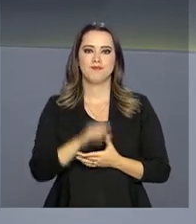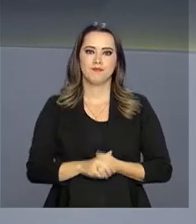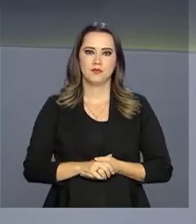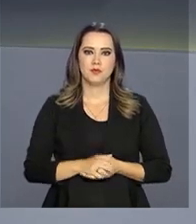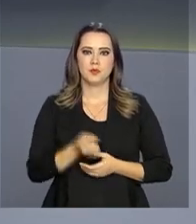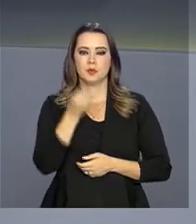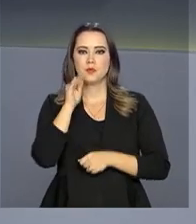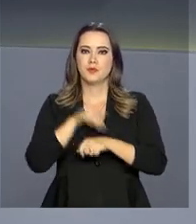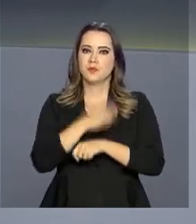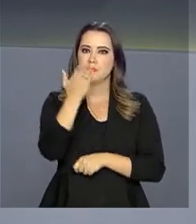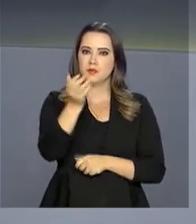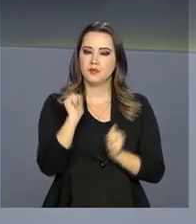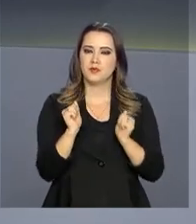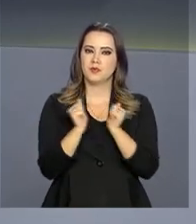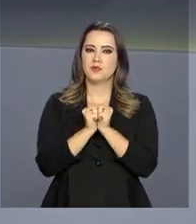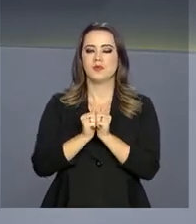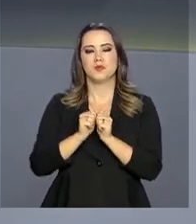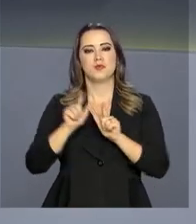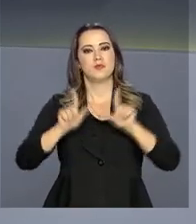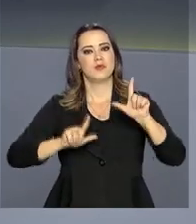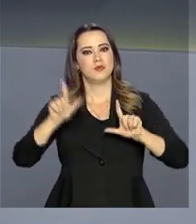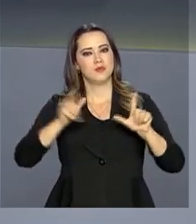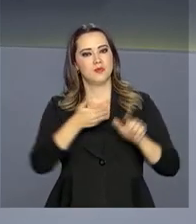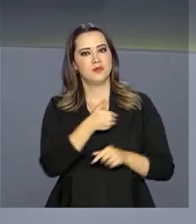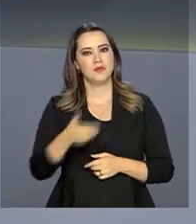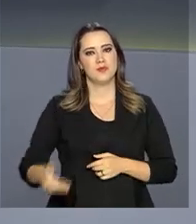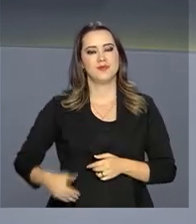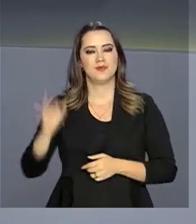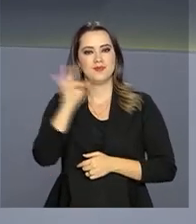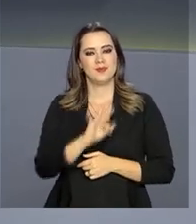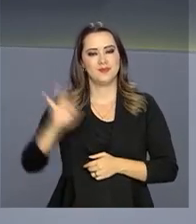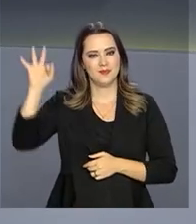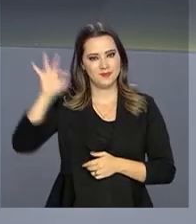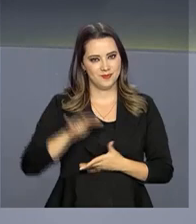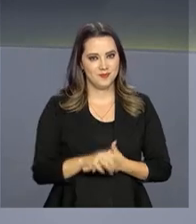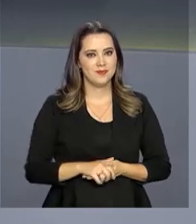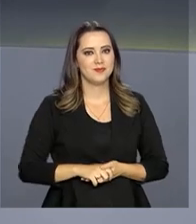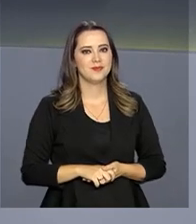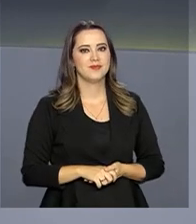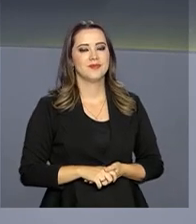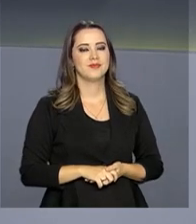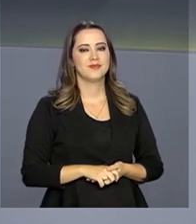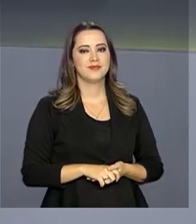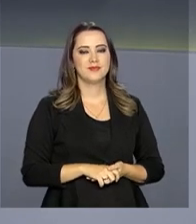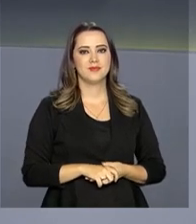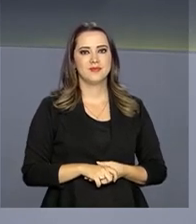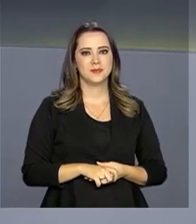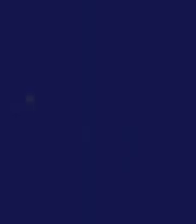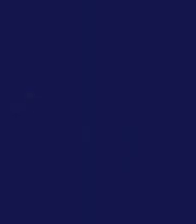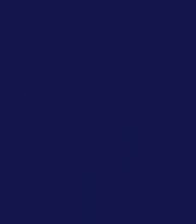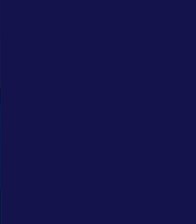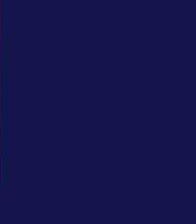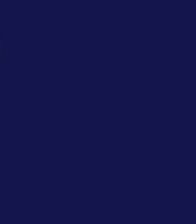Acompanhe. Uma boa noite para você e até amanhã. Continue com a gente aqui na NBR, a TV do Governo Federal.